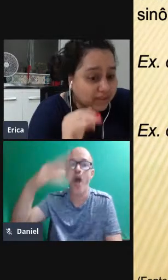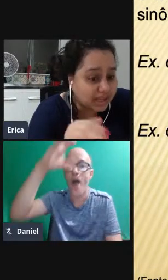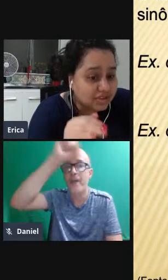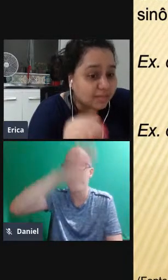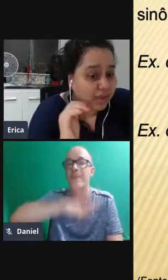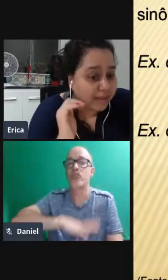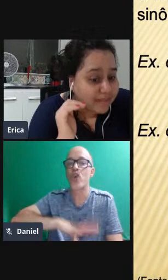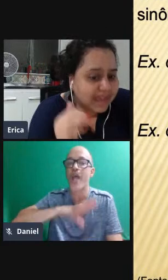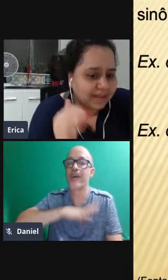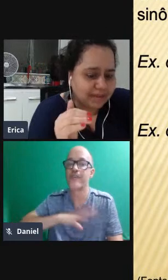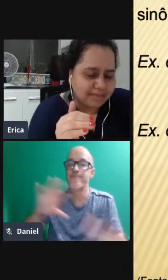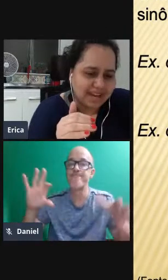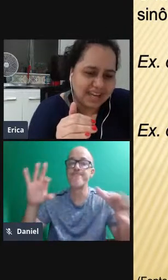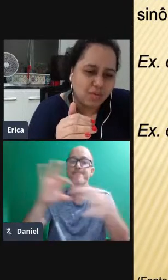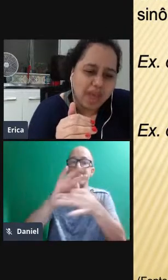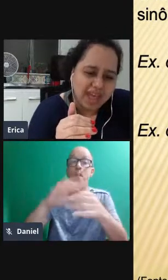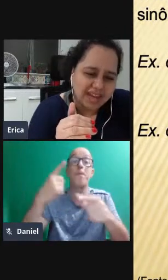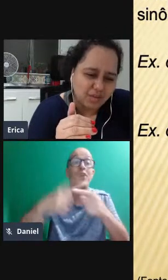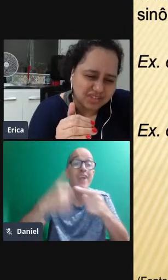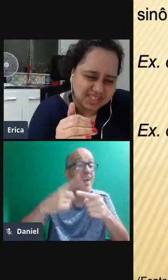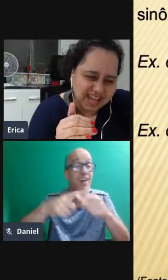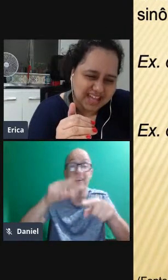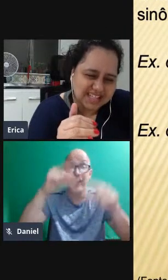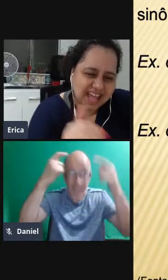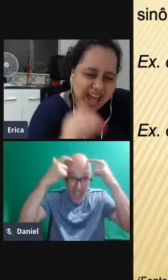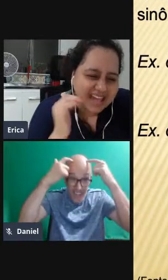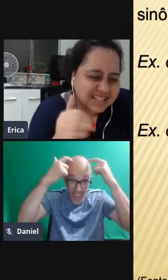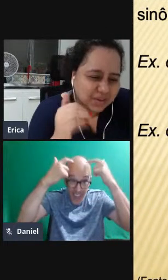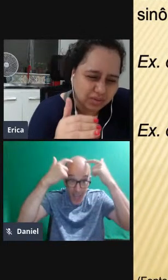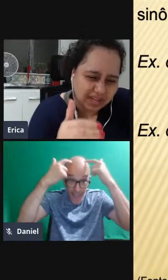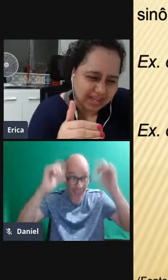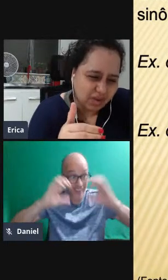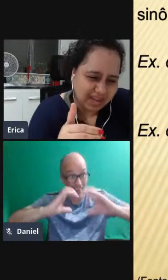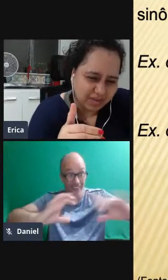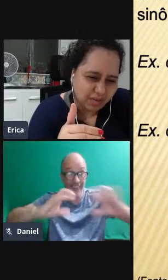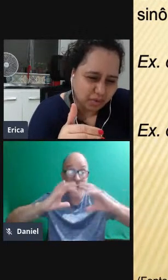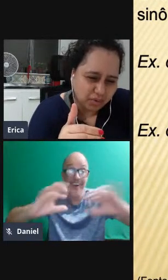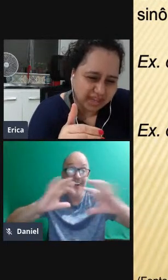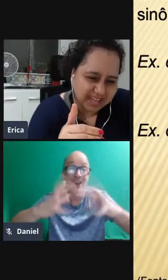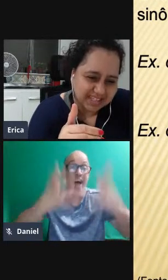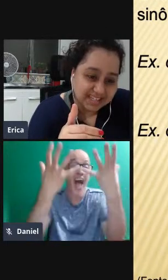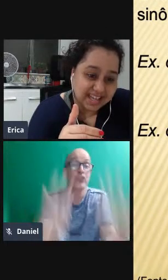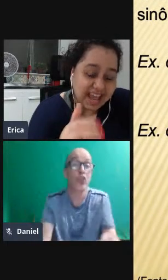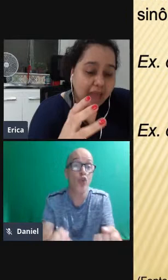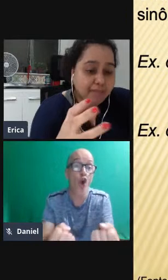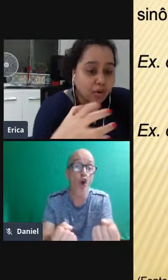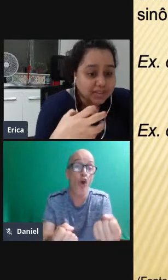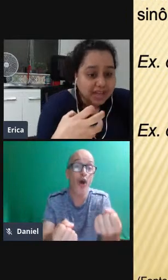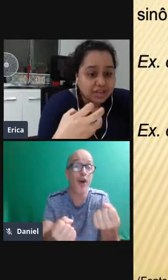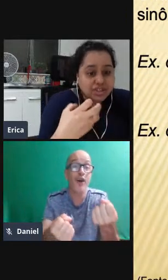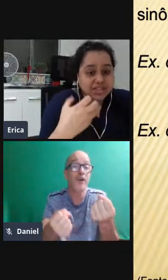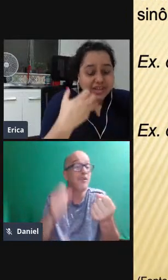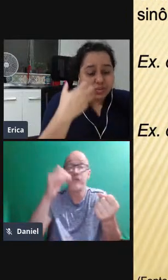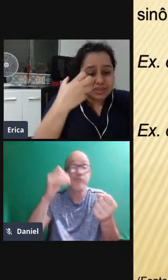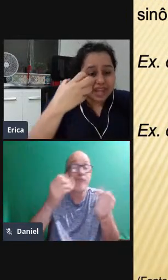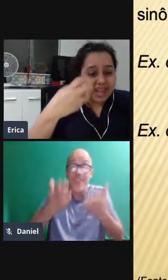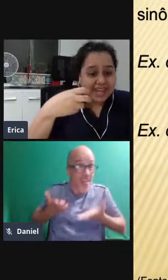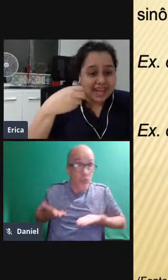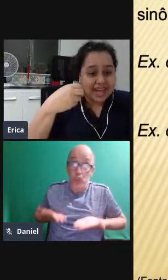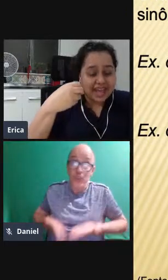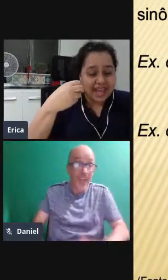É importante, porque a minha primeira língua é a língua de sinais, a segunda língua é a língua portuguesa. É importante